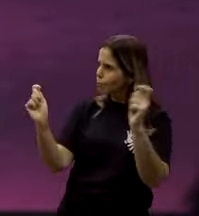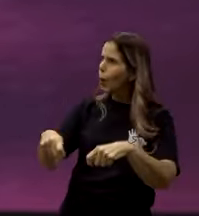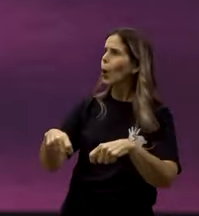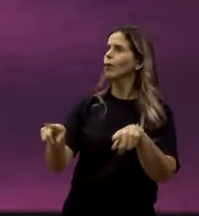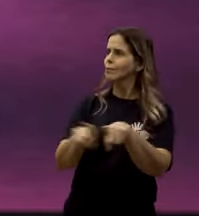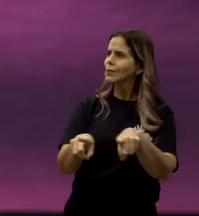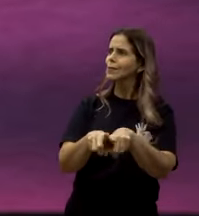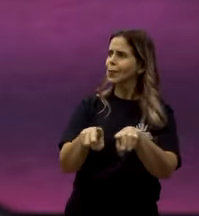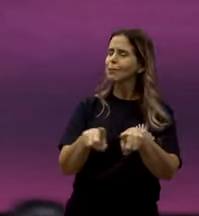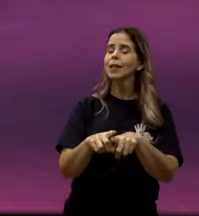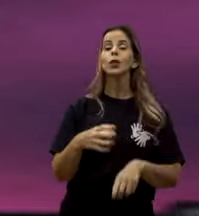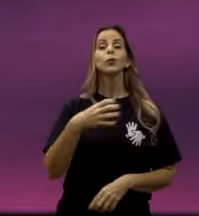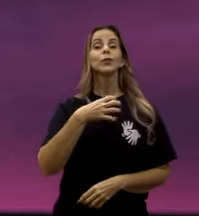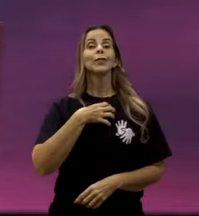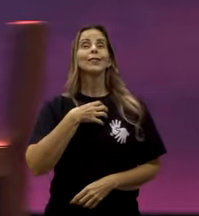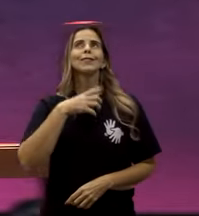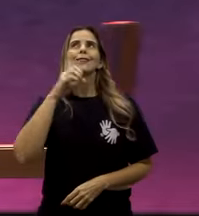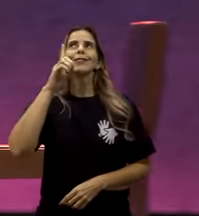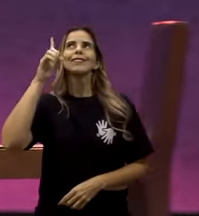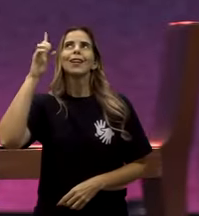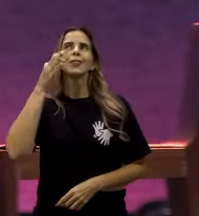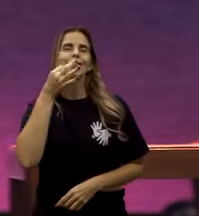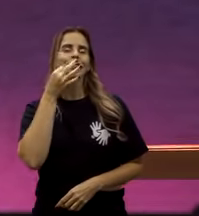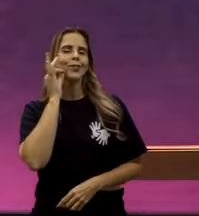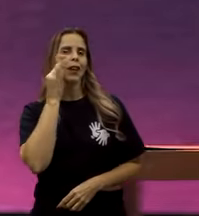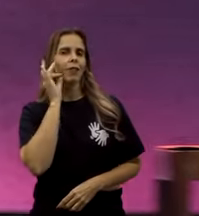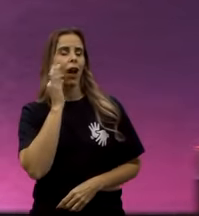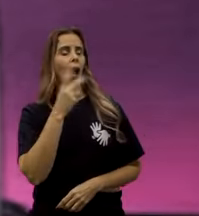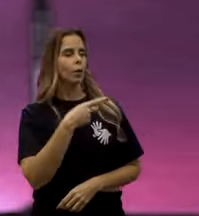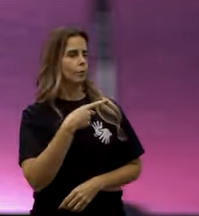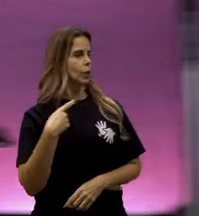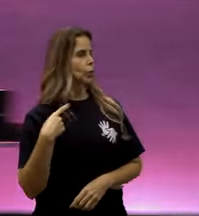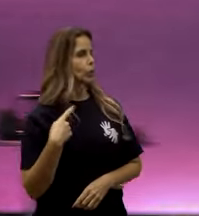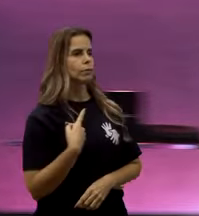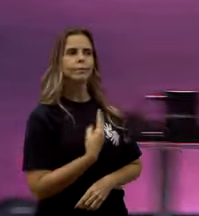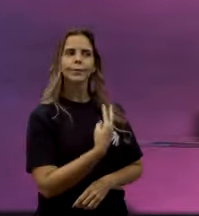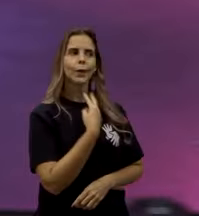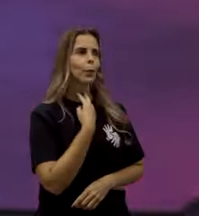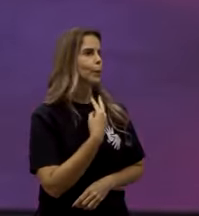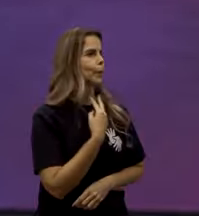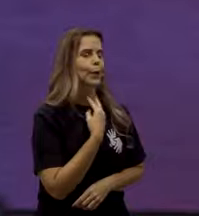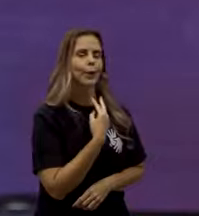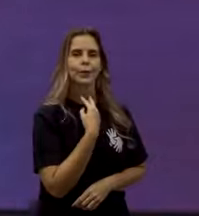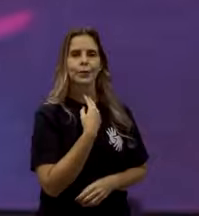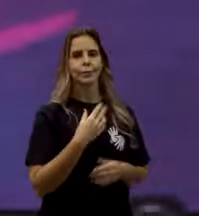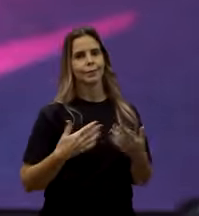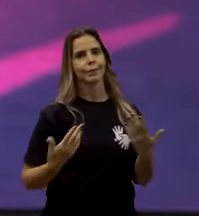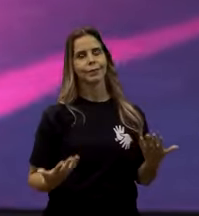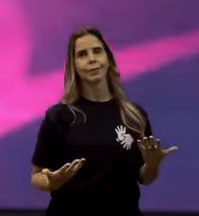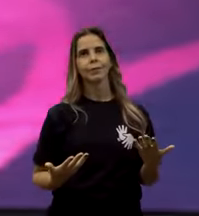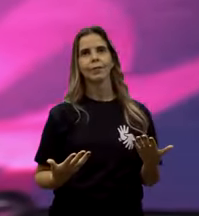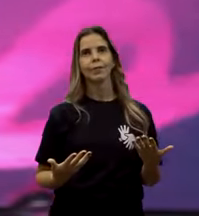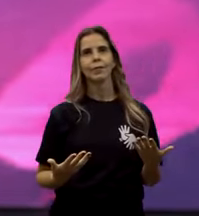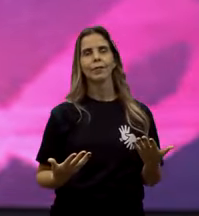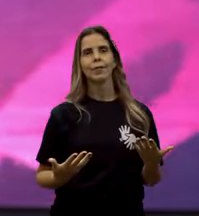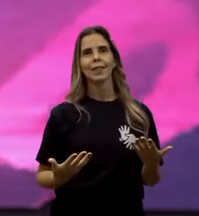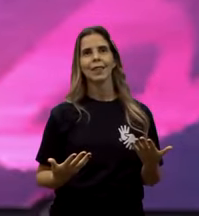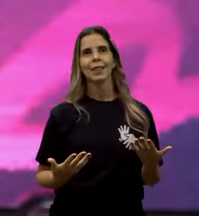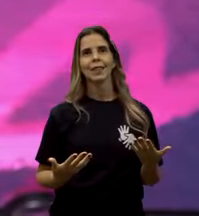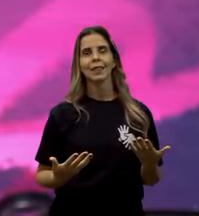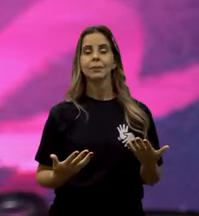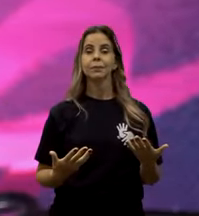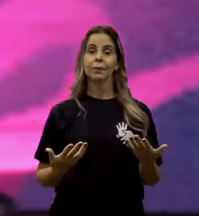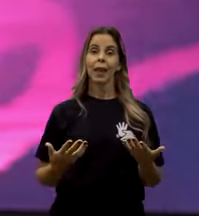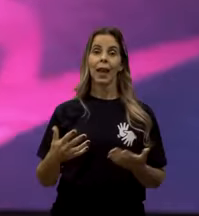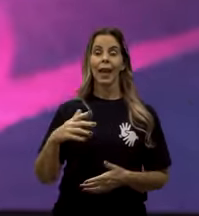sinto Deus desse café pastor não pode porque você você tem agora descobrir esse negócio gente como é que o nome disso é